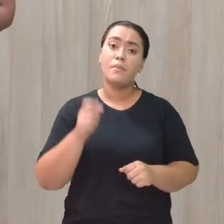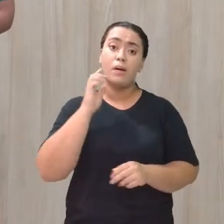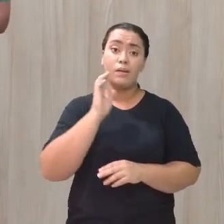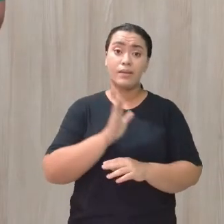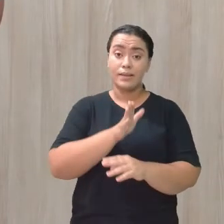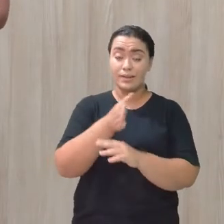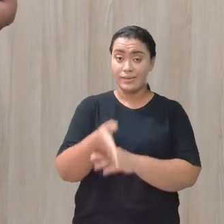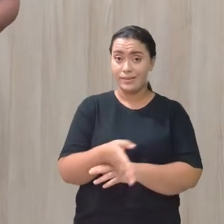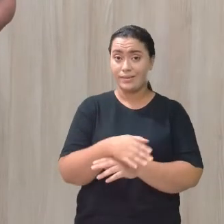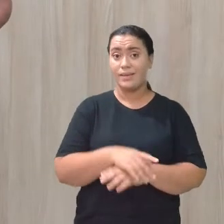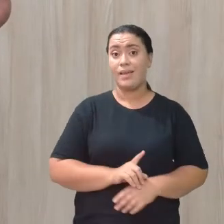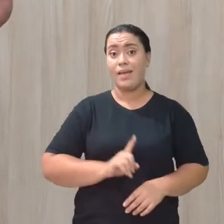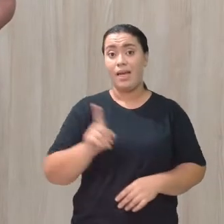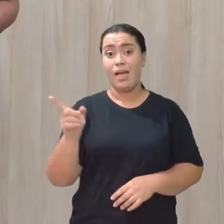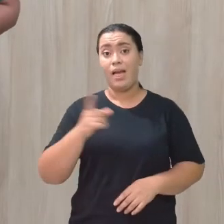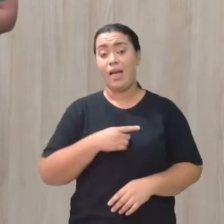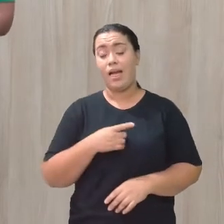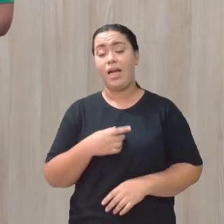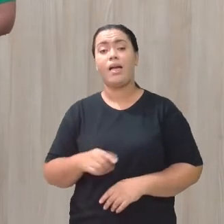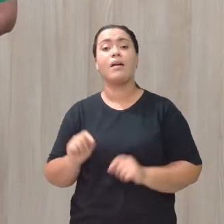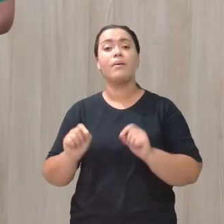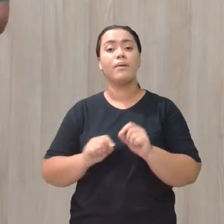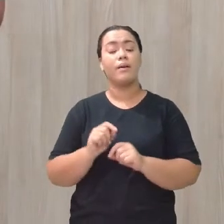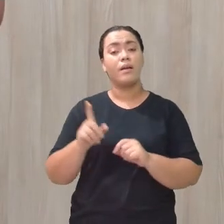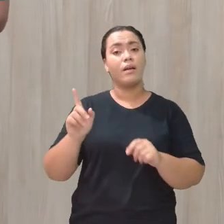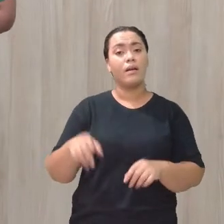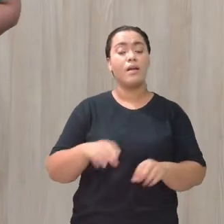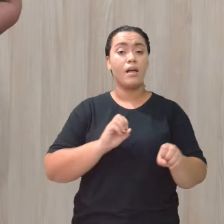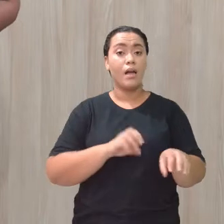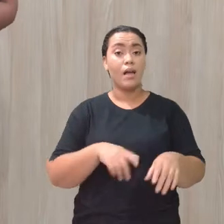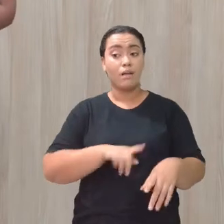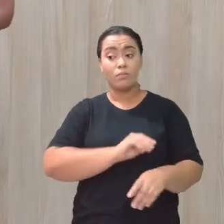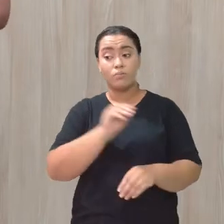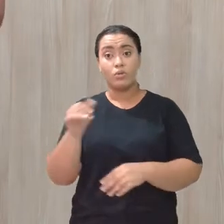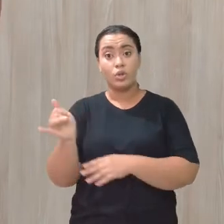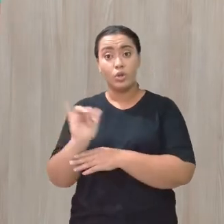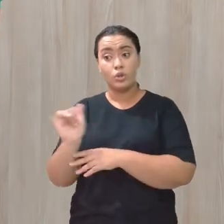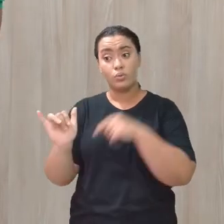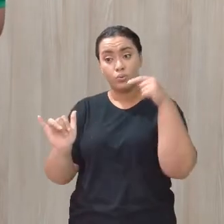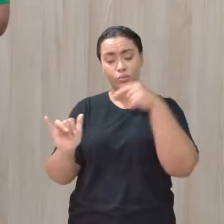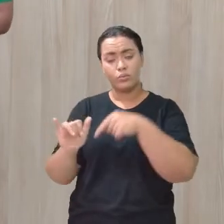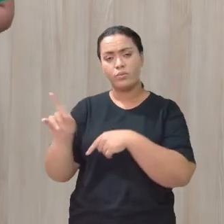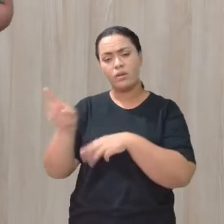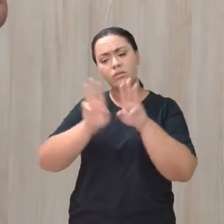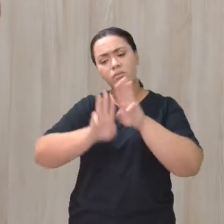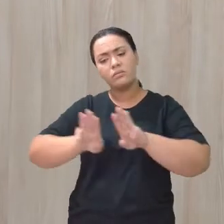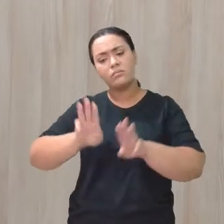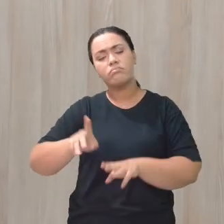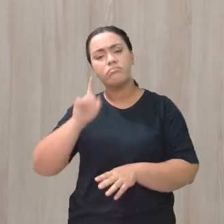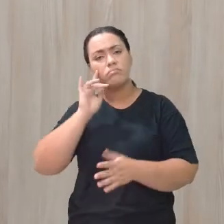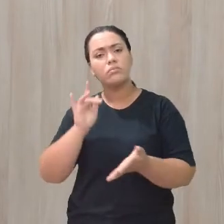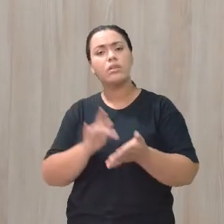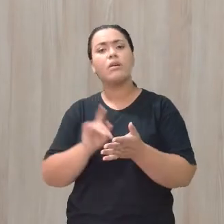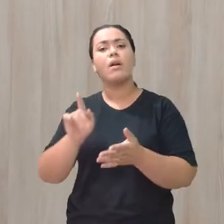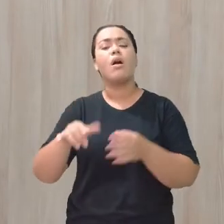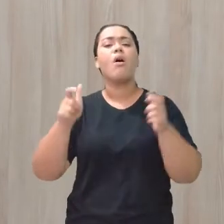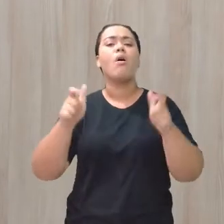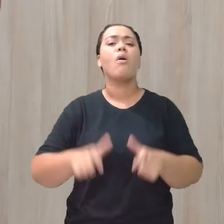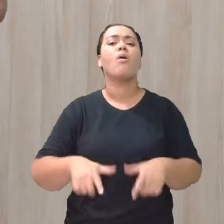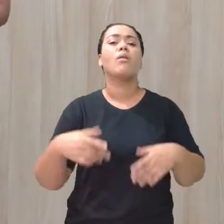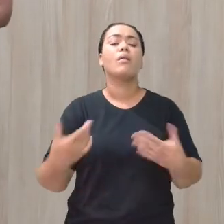nossa aula que está lá no YouTube. Nesse site você vai conhecer um pouco mais e vai ver onde que são